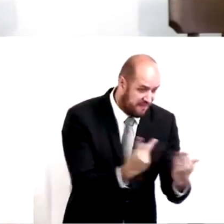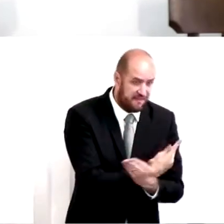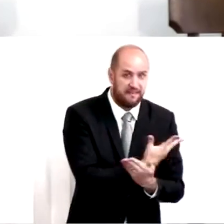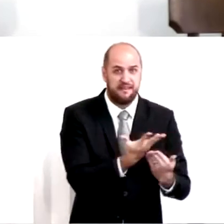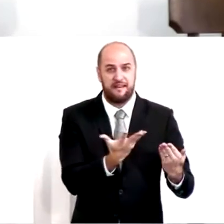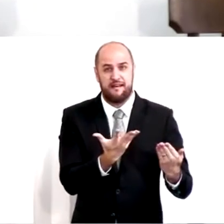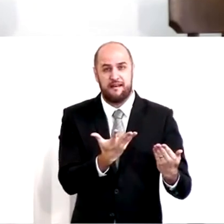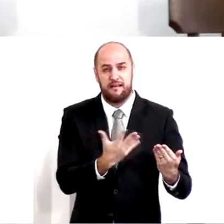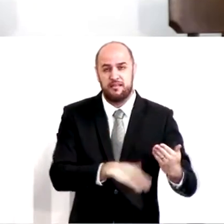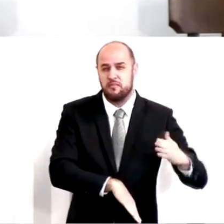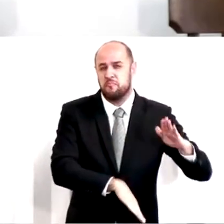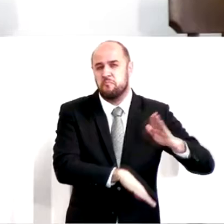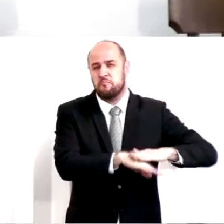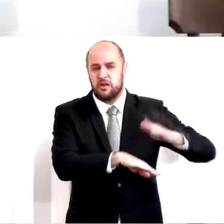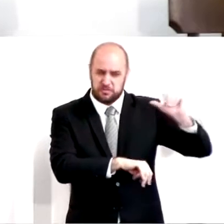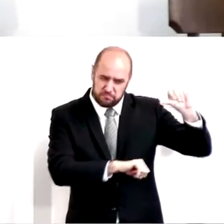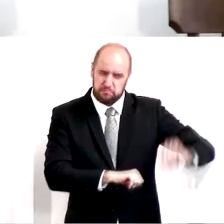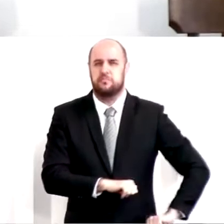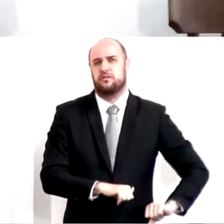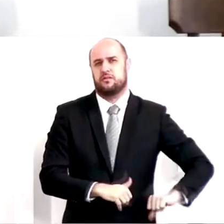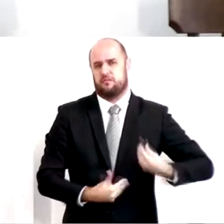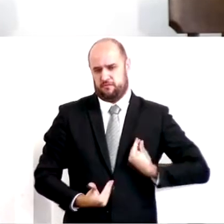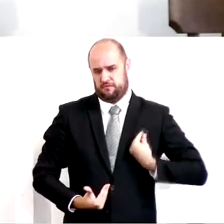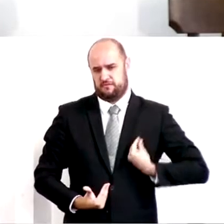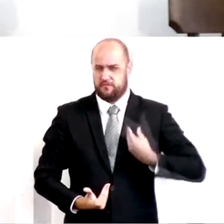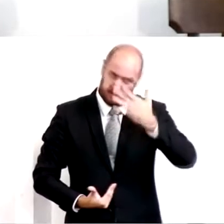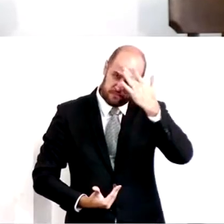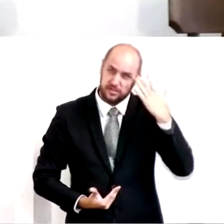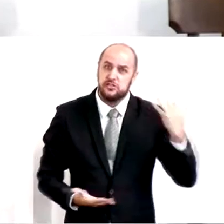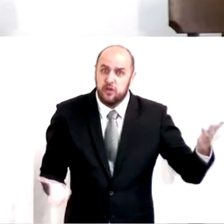fazem mais mal a essa pessoa do que bem?